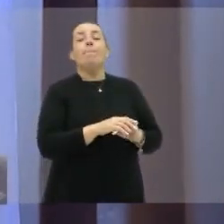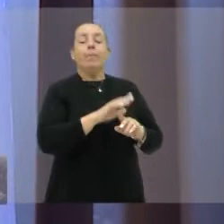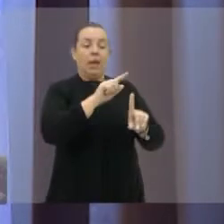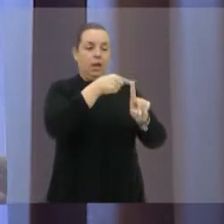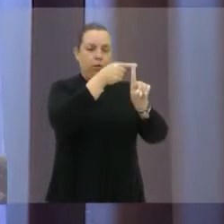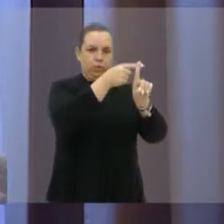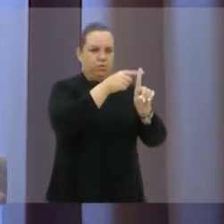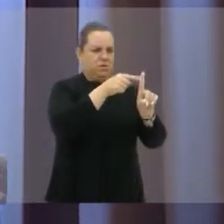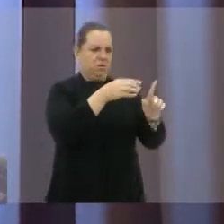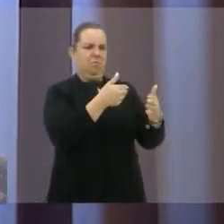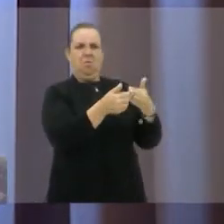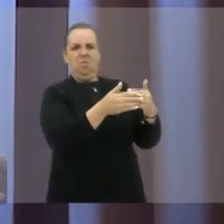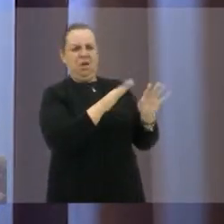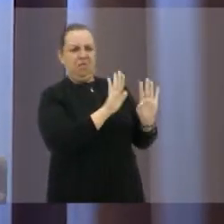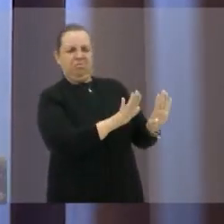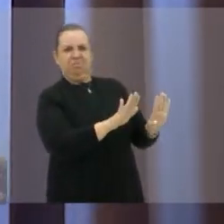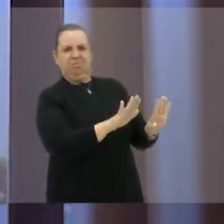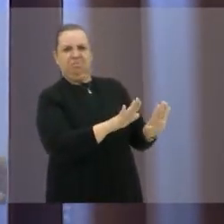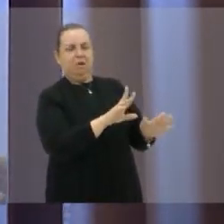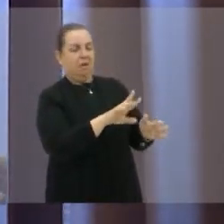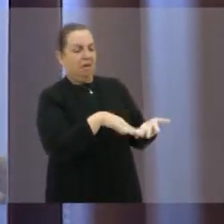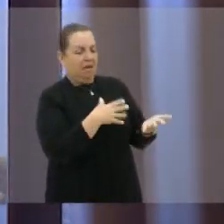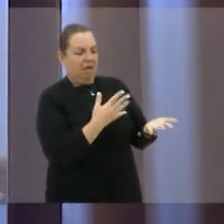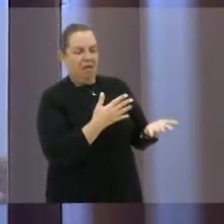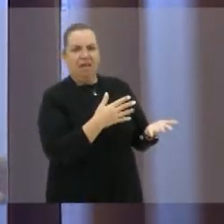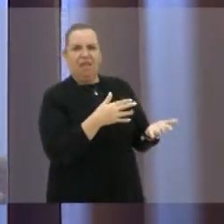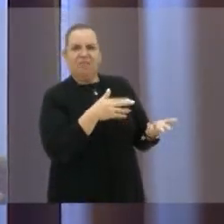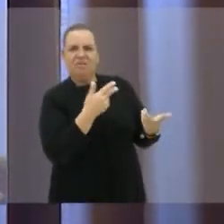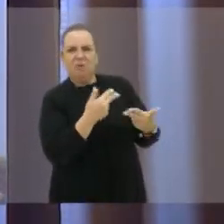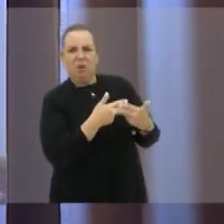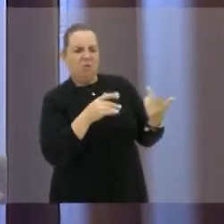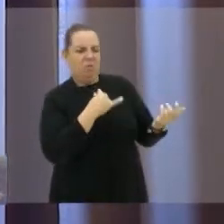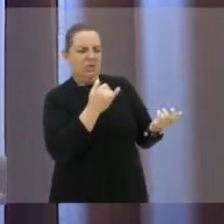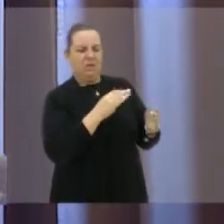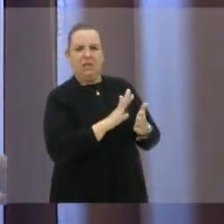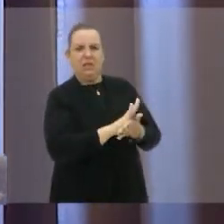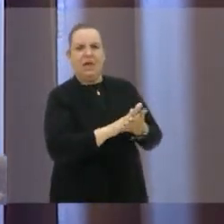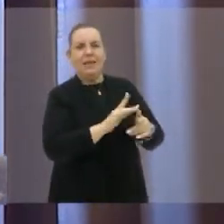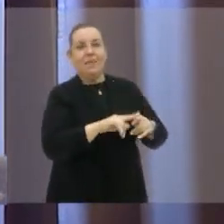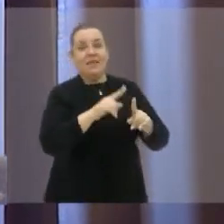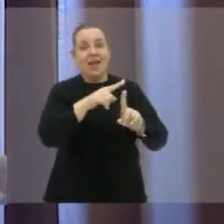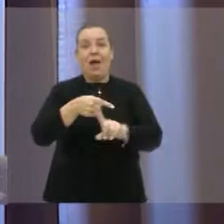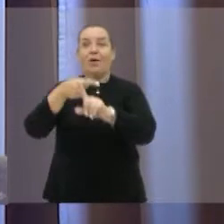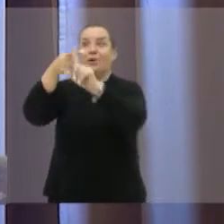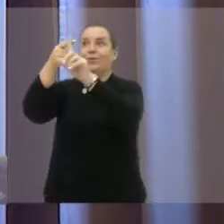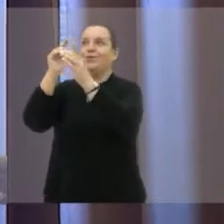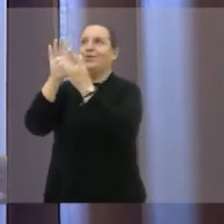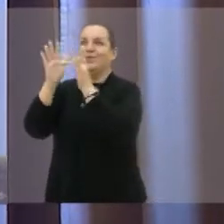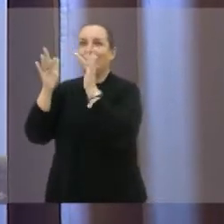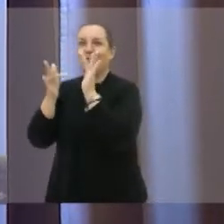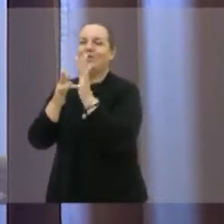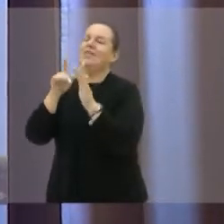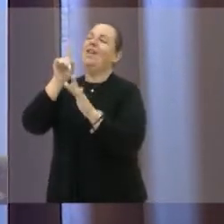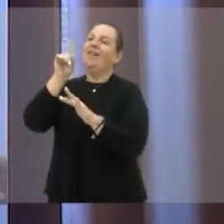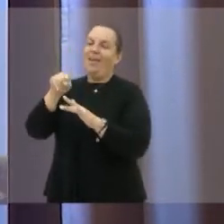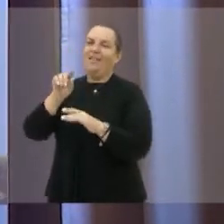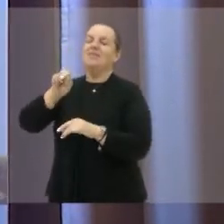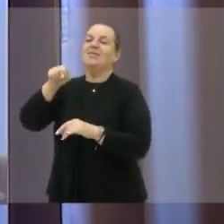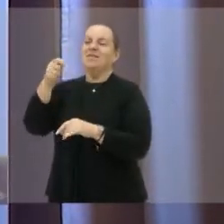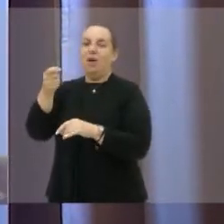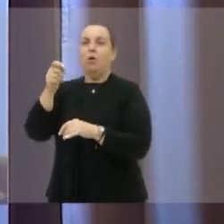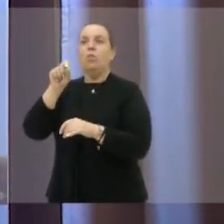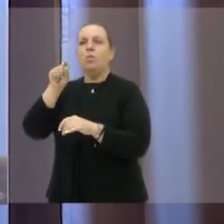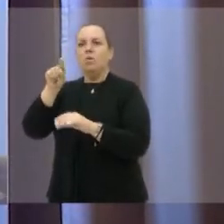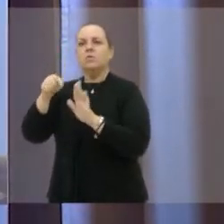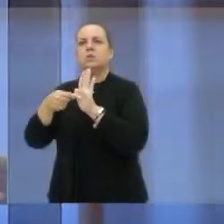que nosso Senhor tornou-se a cruz, que era instrumento de morte, e instrumento de ressurreição e vida